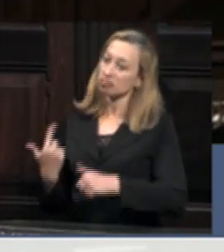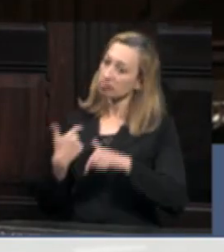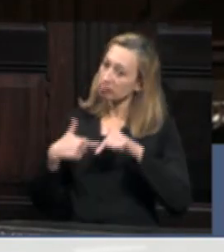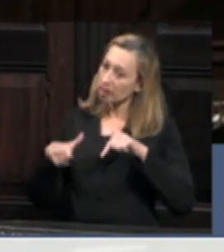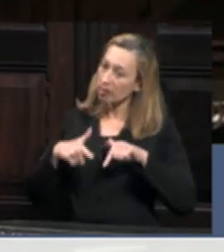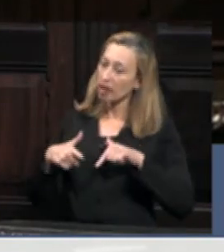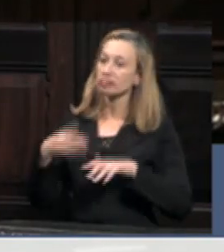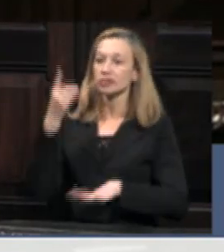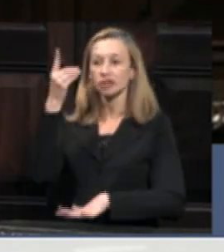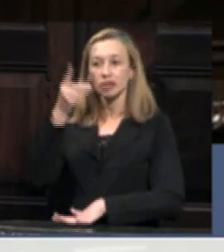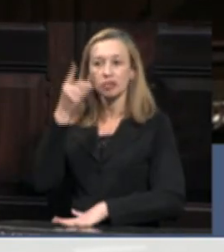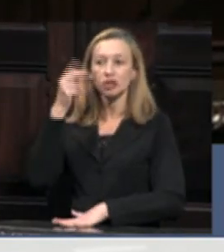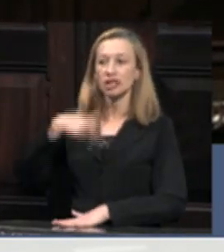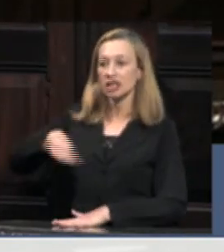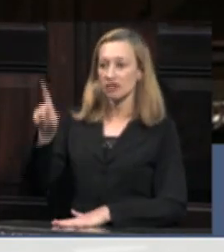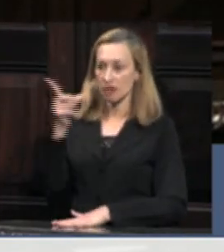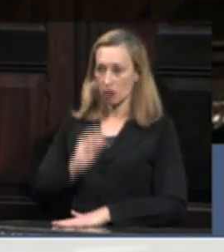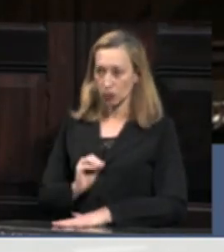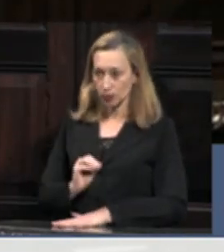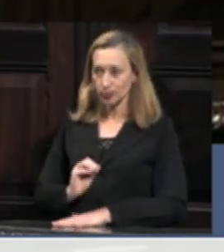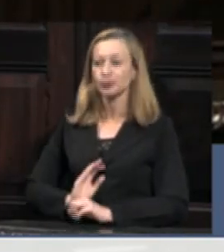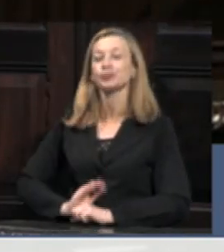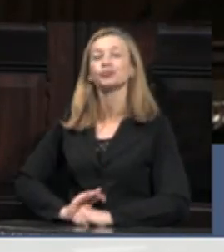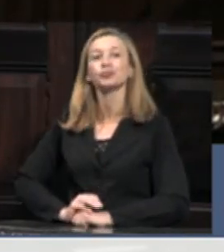deputado Nivaldo Mulim,